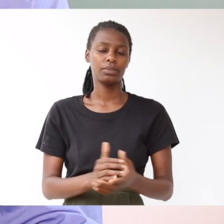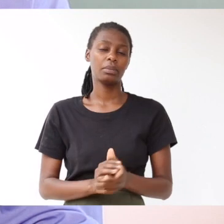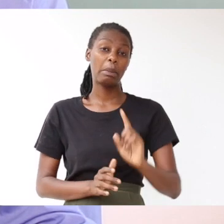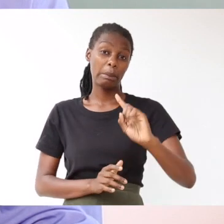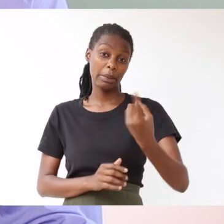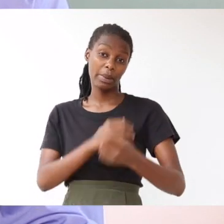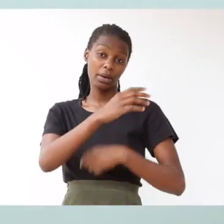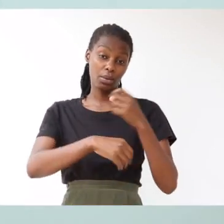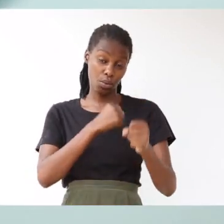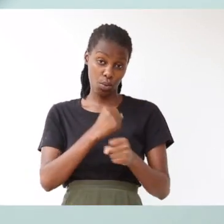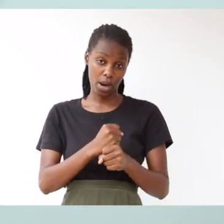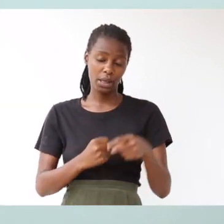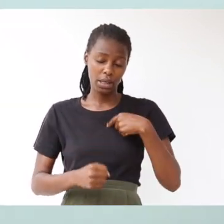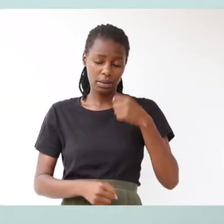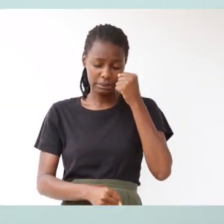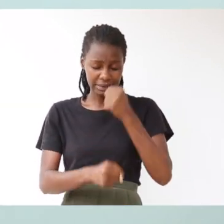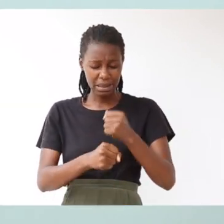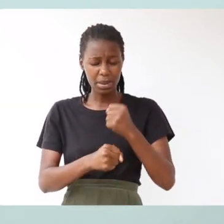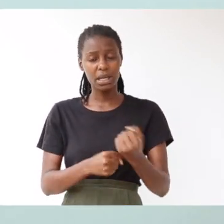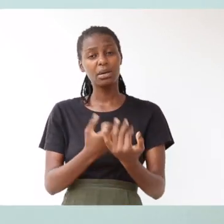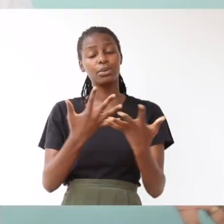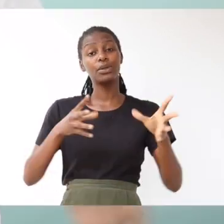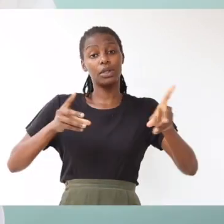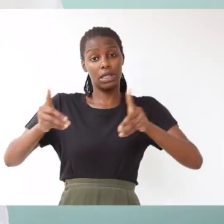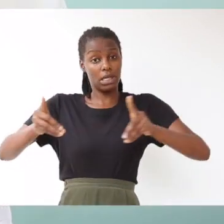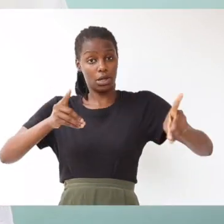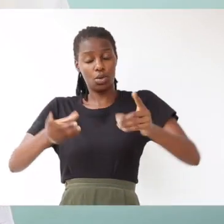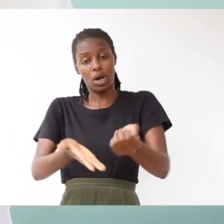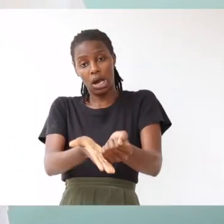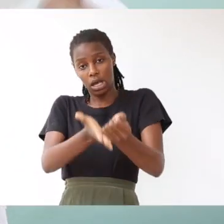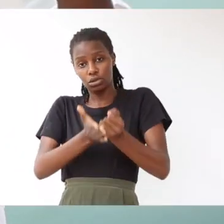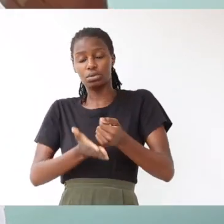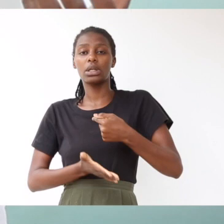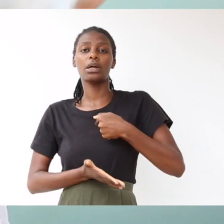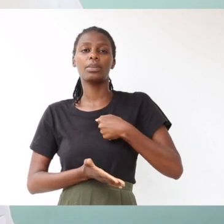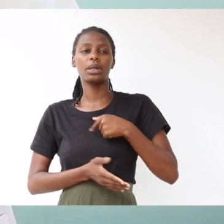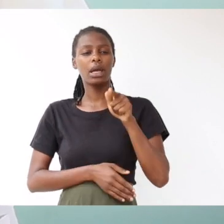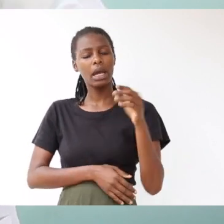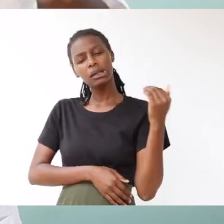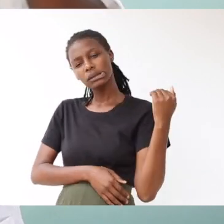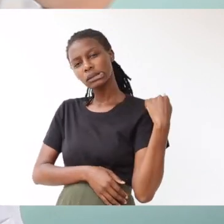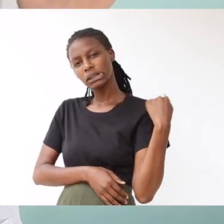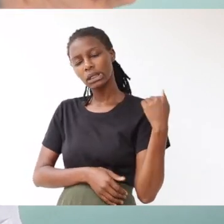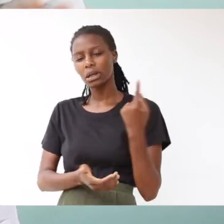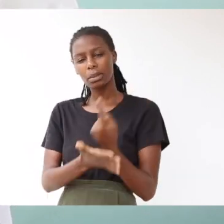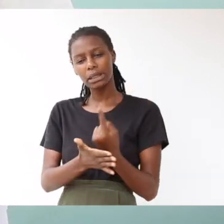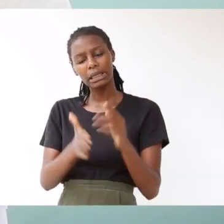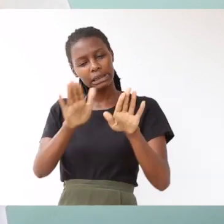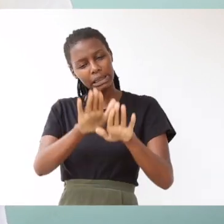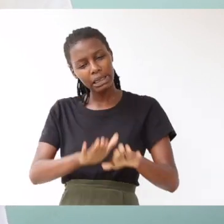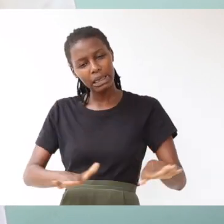Primeiro ano, trabalhei muito, até a diretora que me ajudou. Chamou a atenção, tem que ter